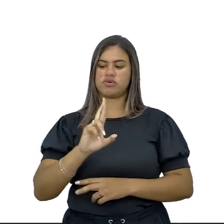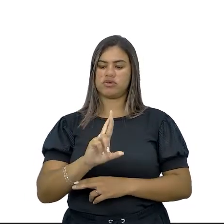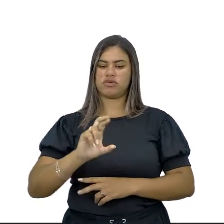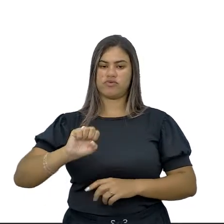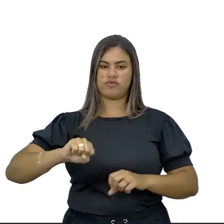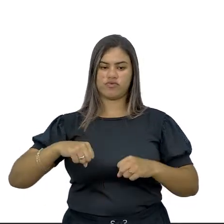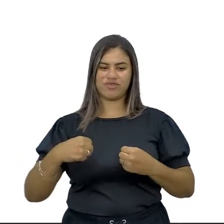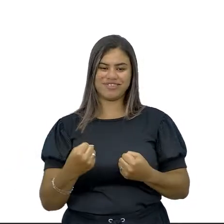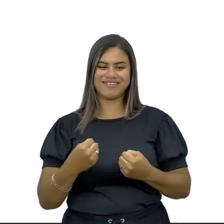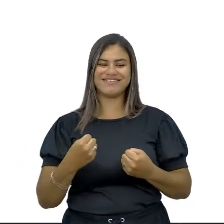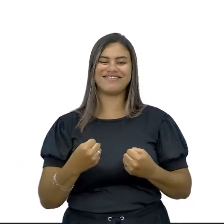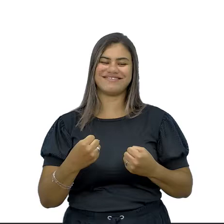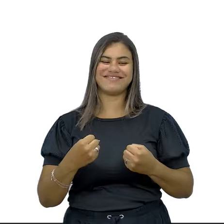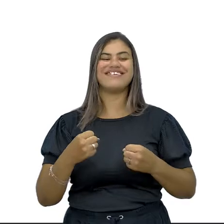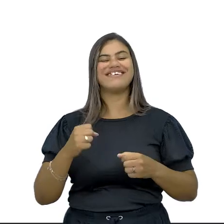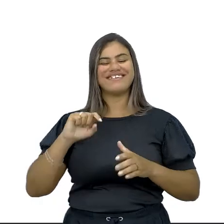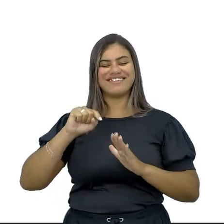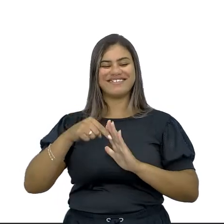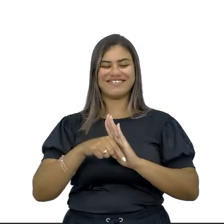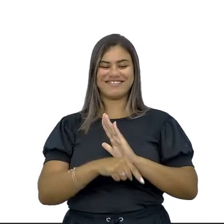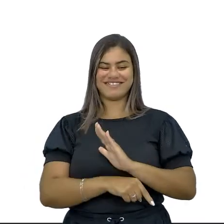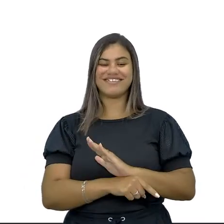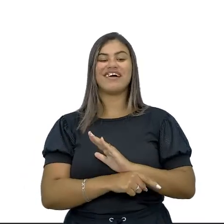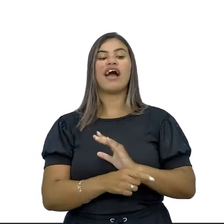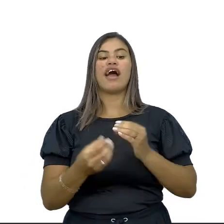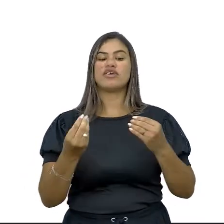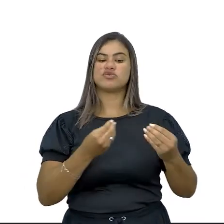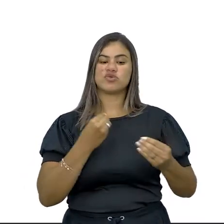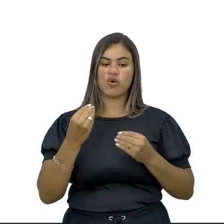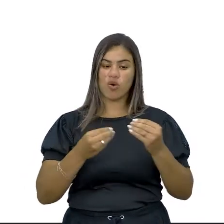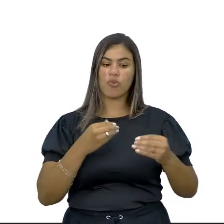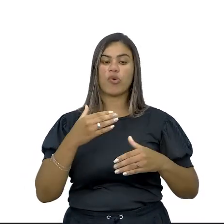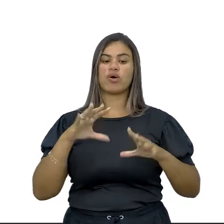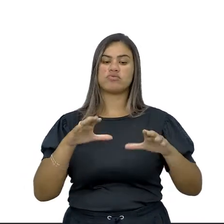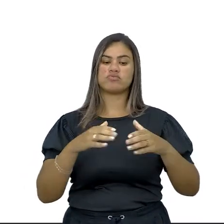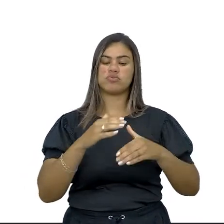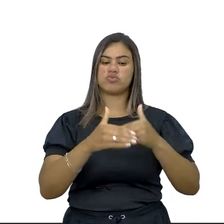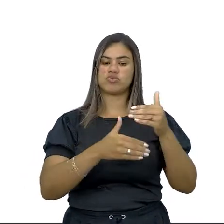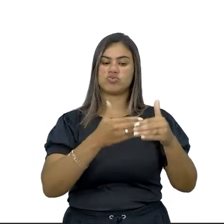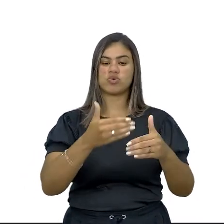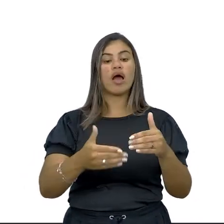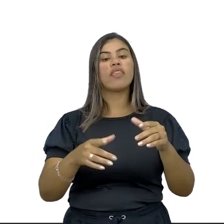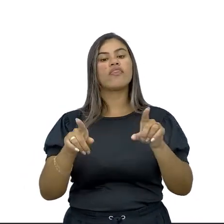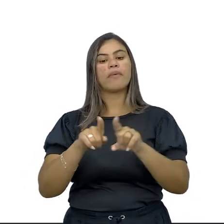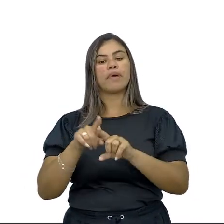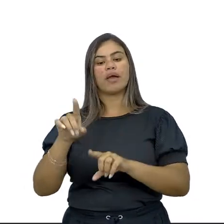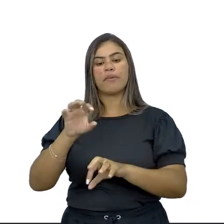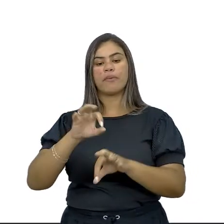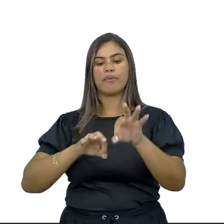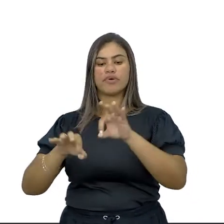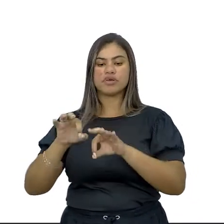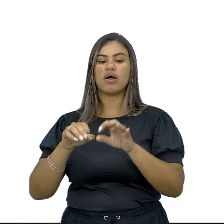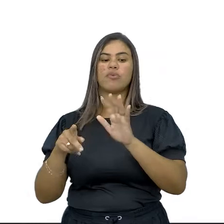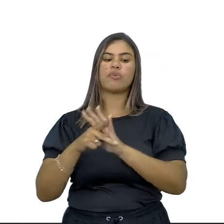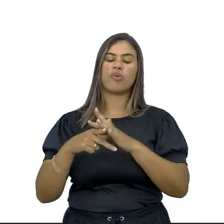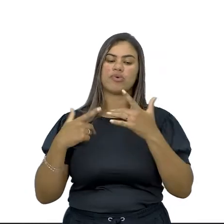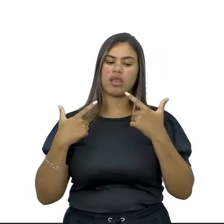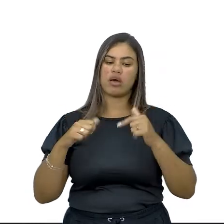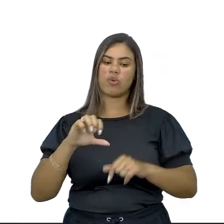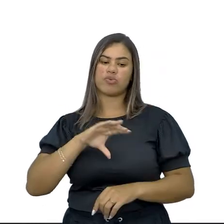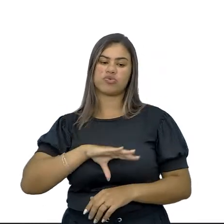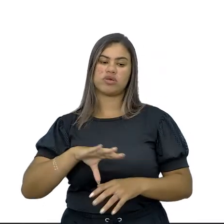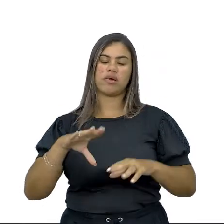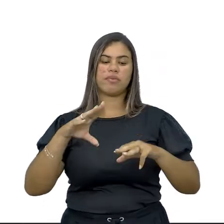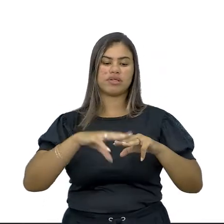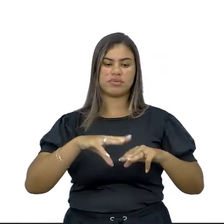os agrupamentos produtivos e a possibilidade de desenvolver projetos integrados de língua portuguesa, matemática e